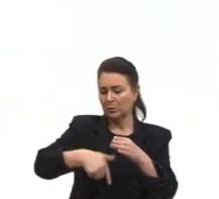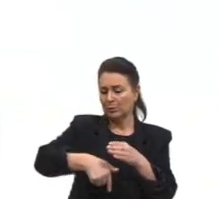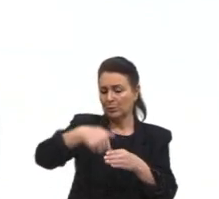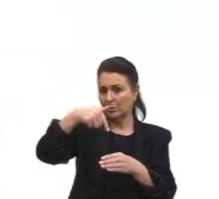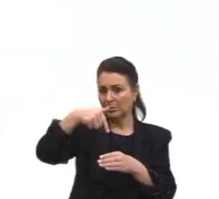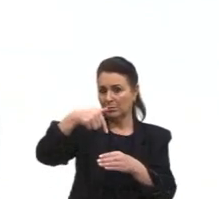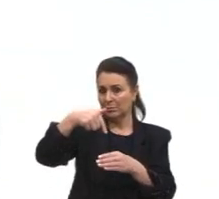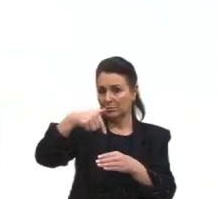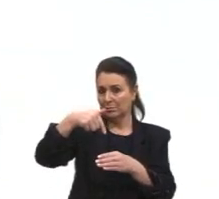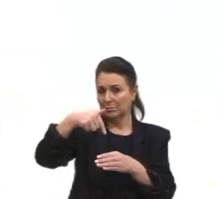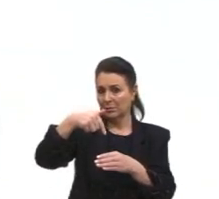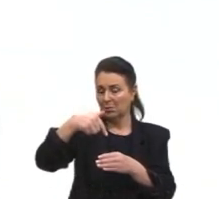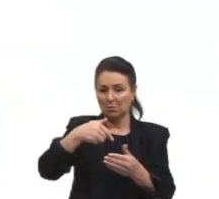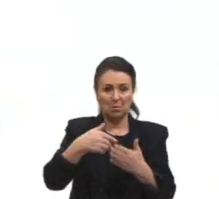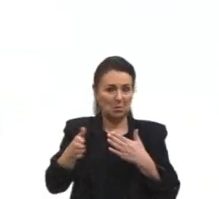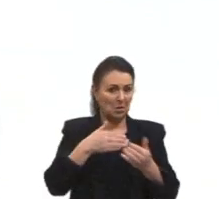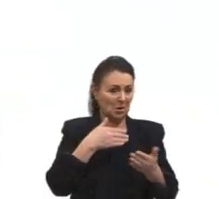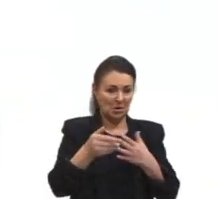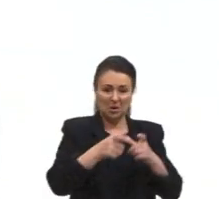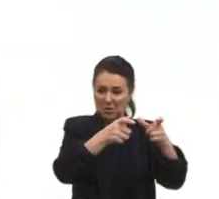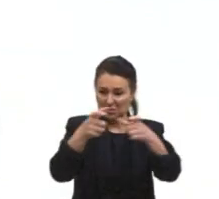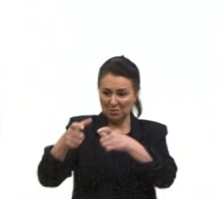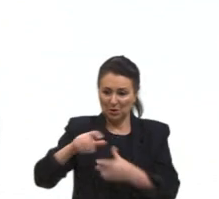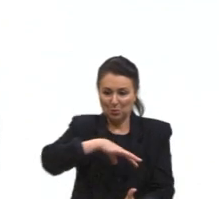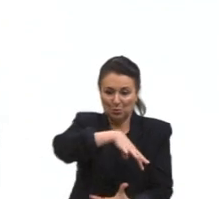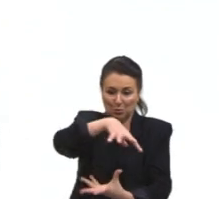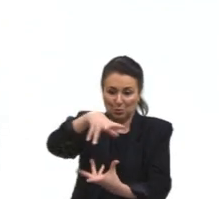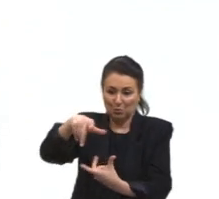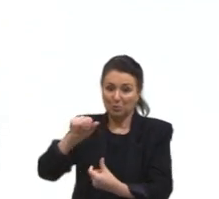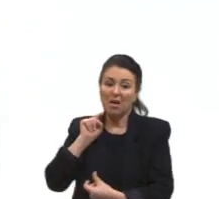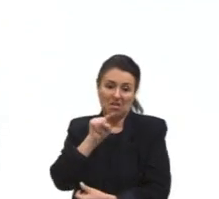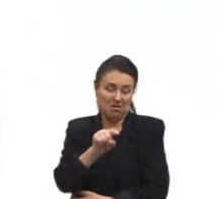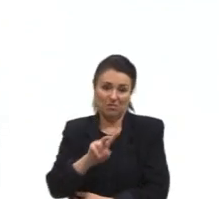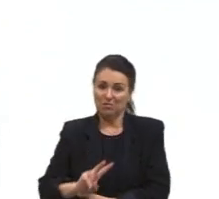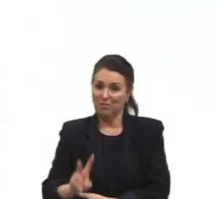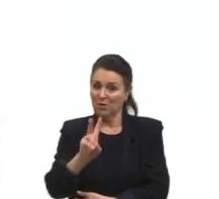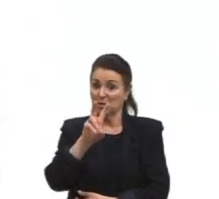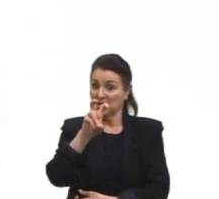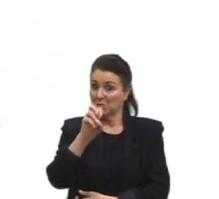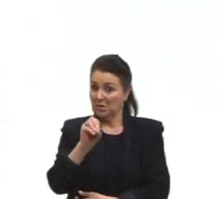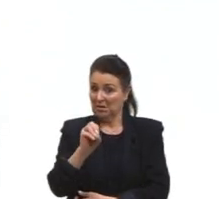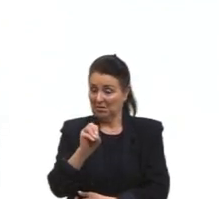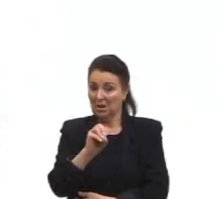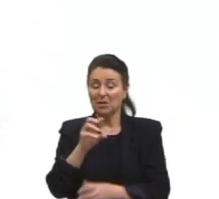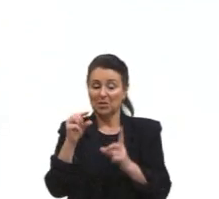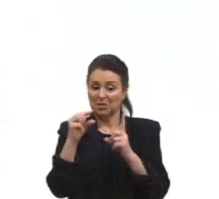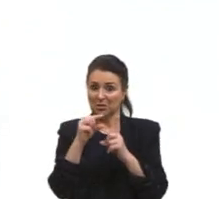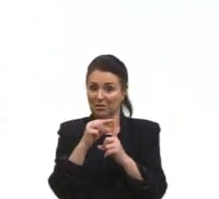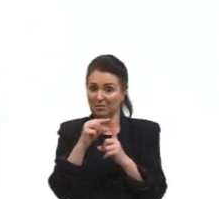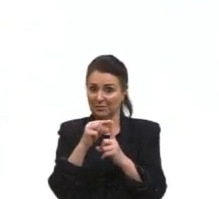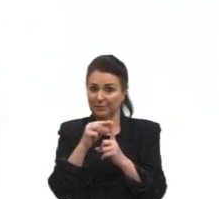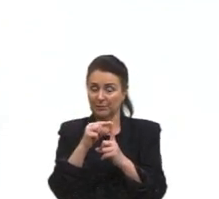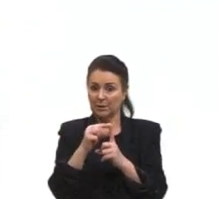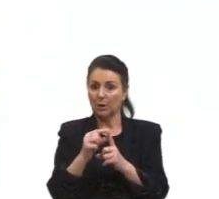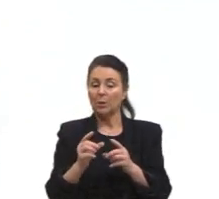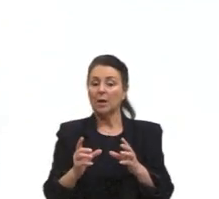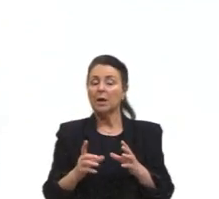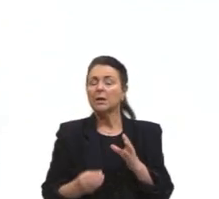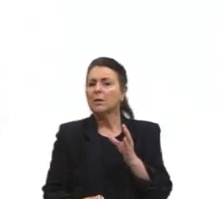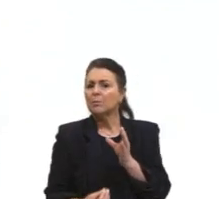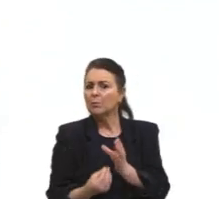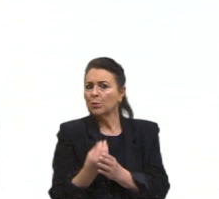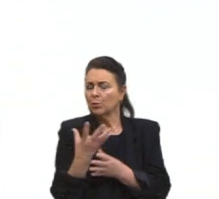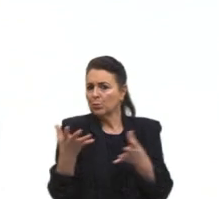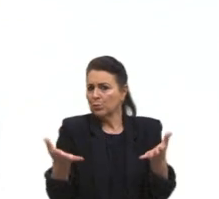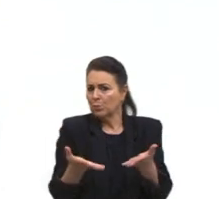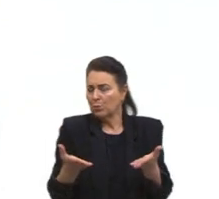o preço mínimo esse tá por menos que tu consiga tentar negociar esse aí então ela produz hoje de